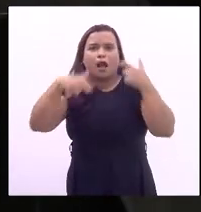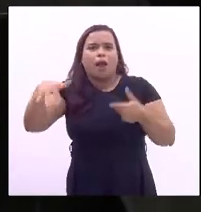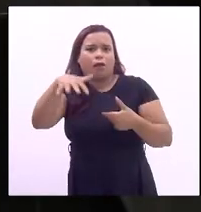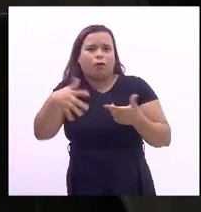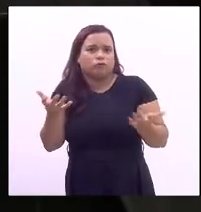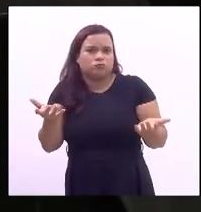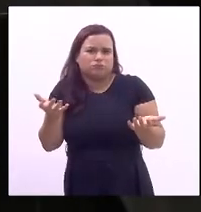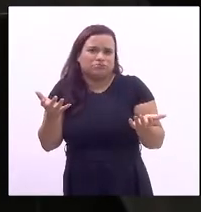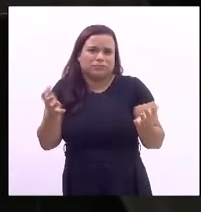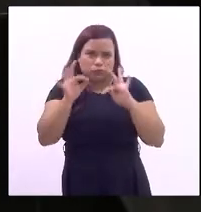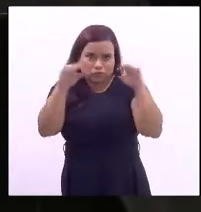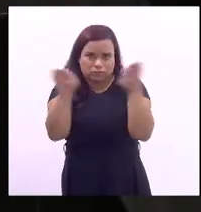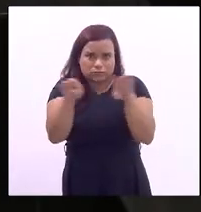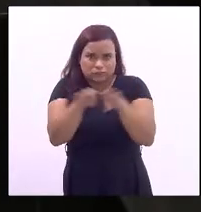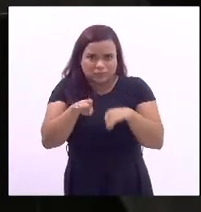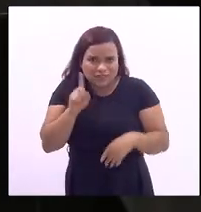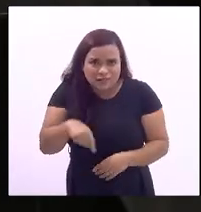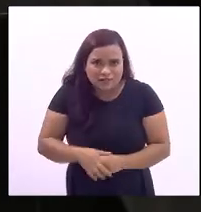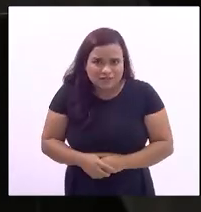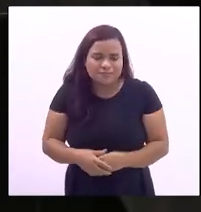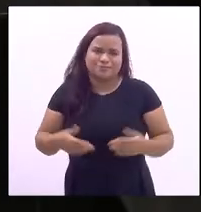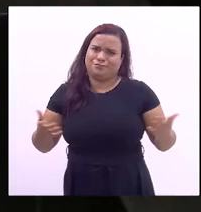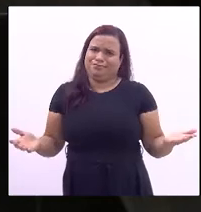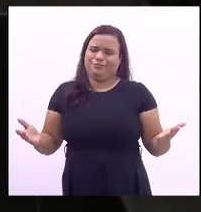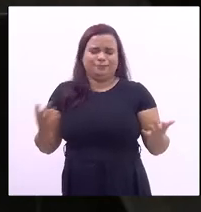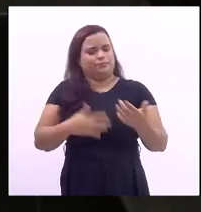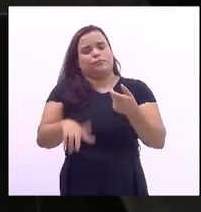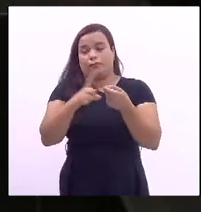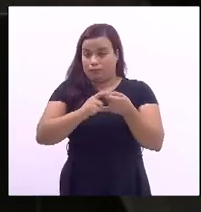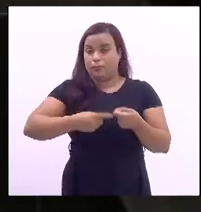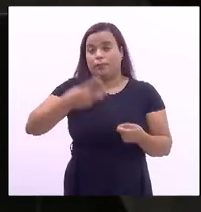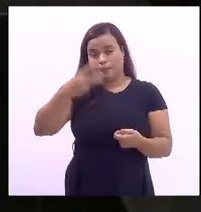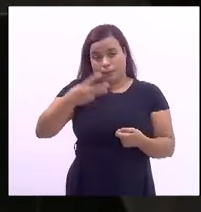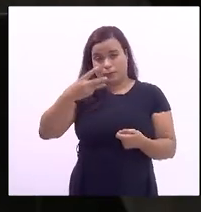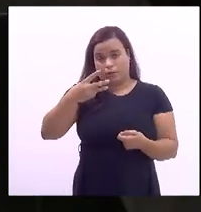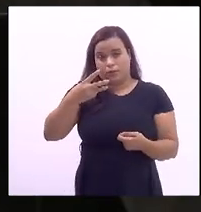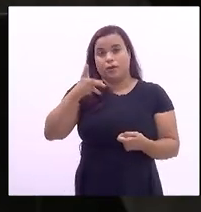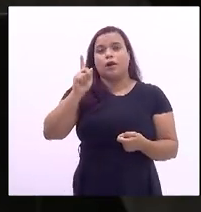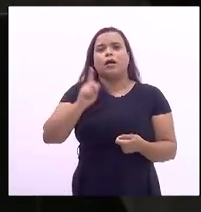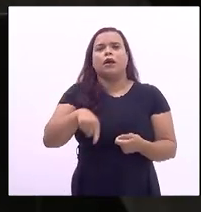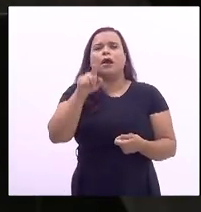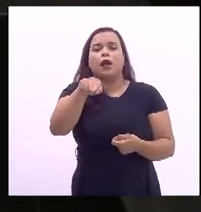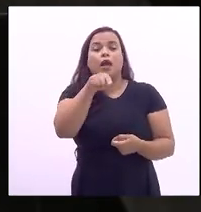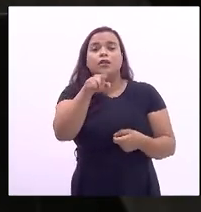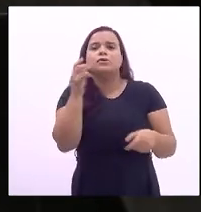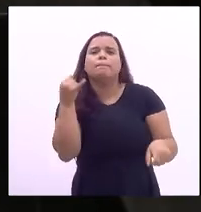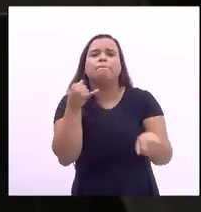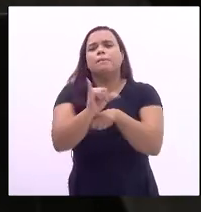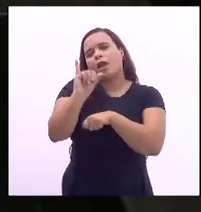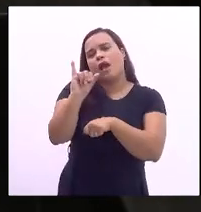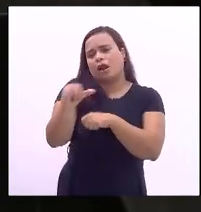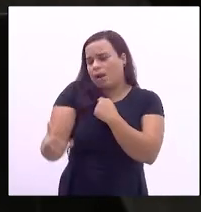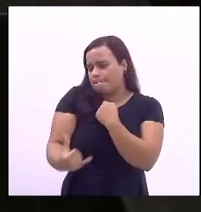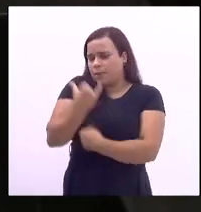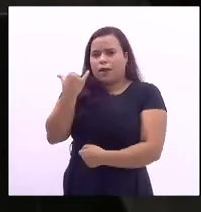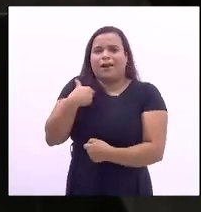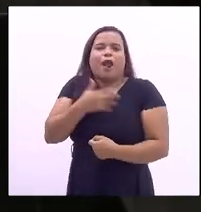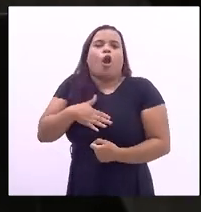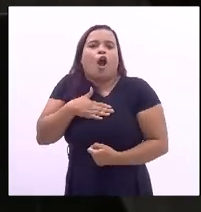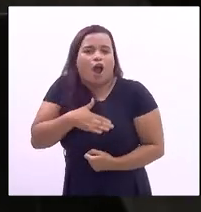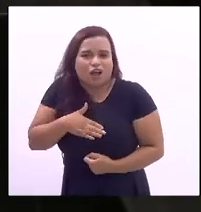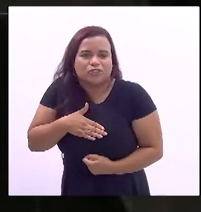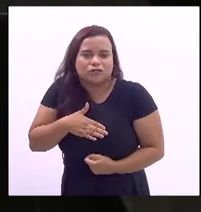tá tudo Tá tudo igual ao lado artigo três ela é o artigo me engana que eu gosto' fica